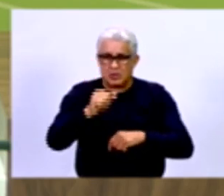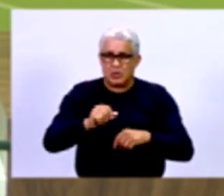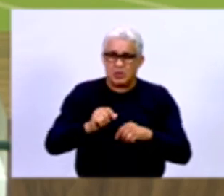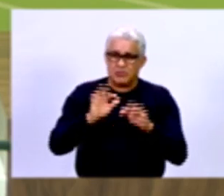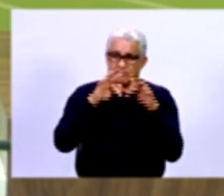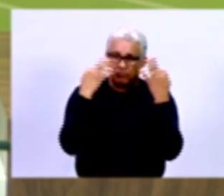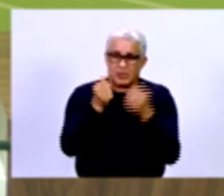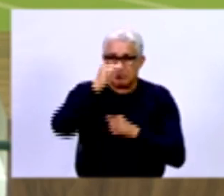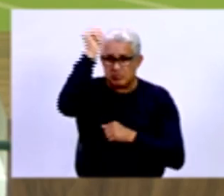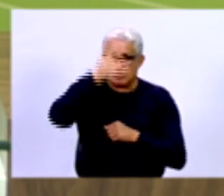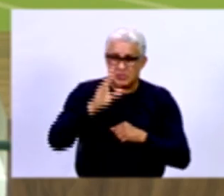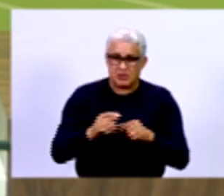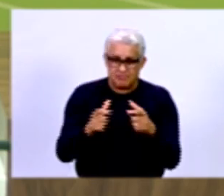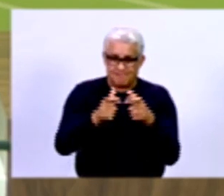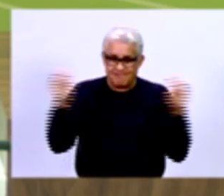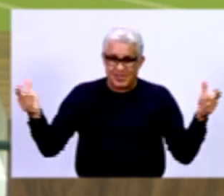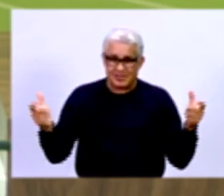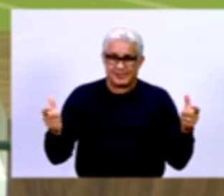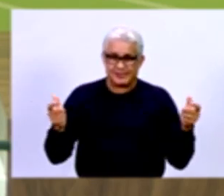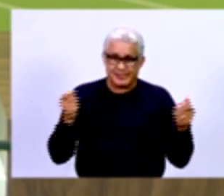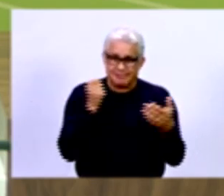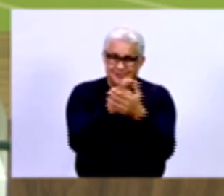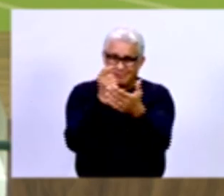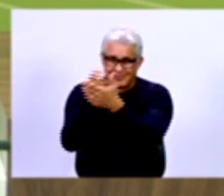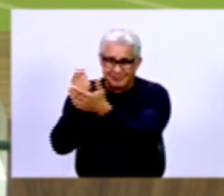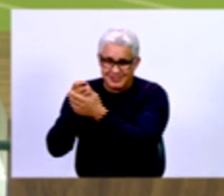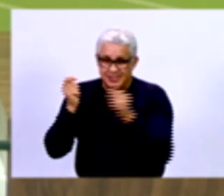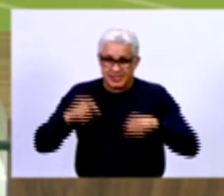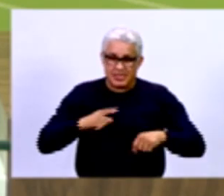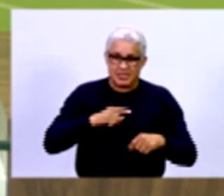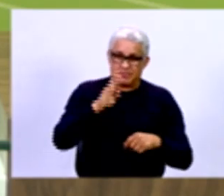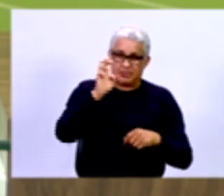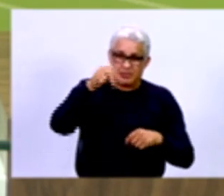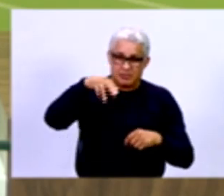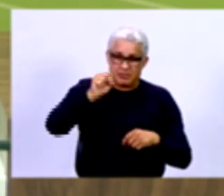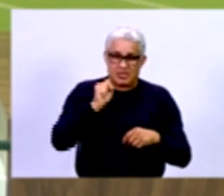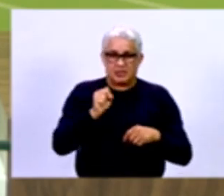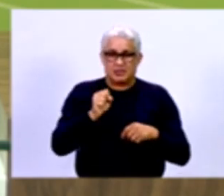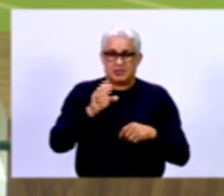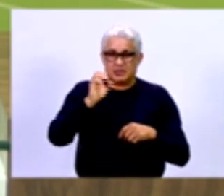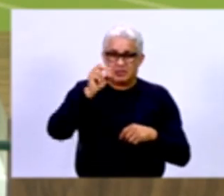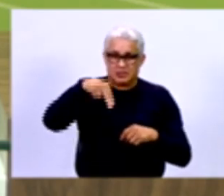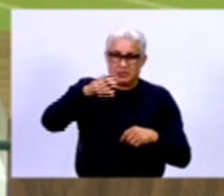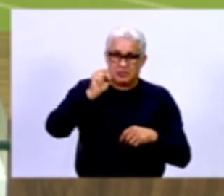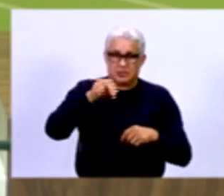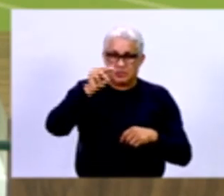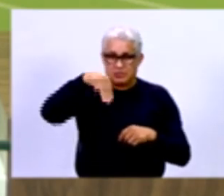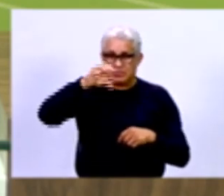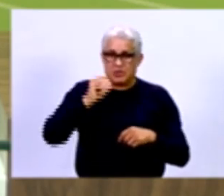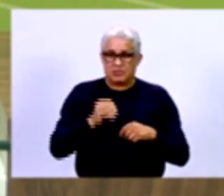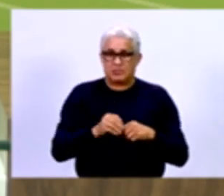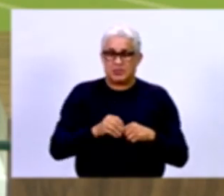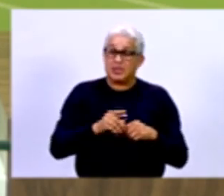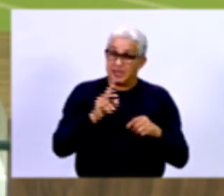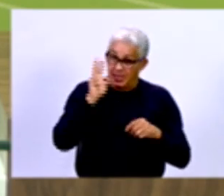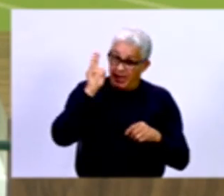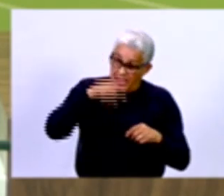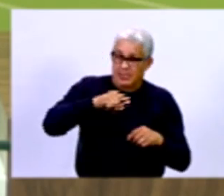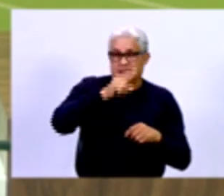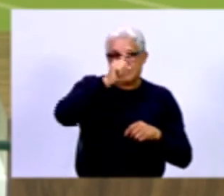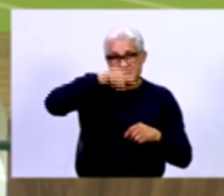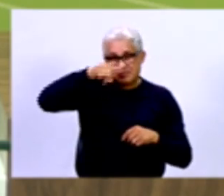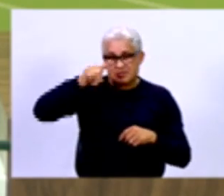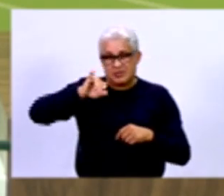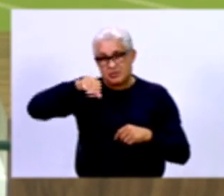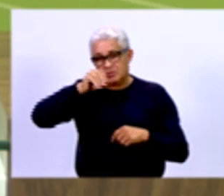seu poder de consumo, como hoje em dia nós temos mais bens de consumo à nossa disposição. Isso está ligado àquele gráfico que o professor João mostrou.